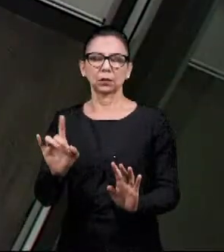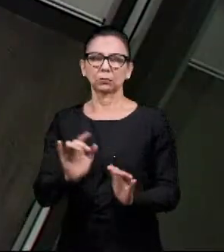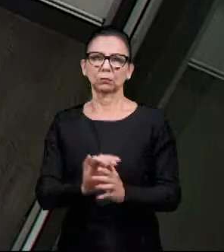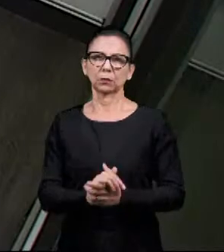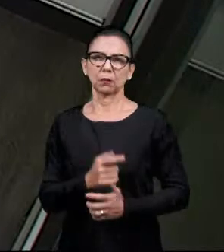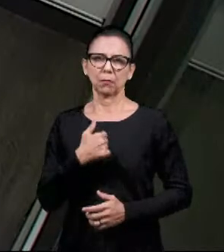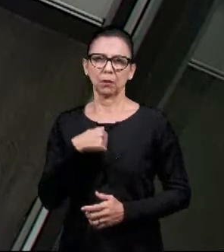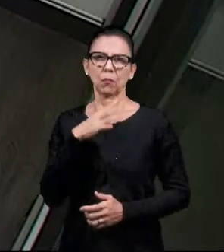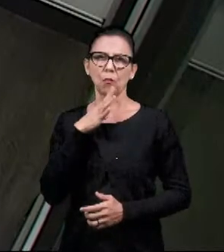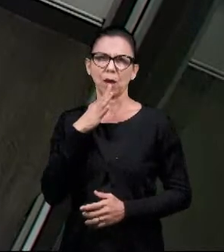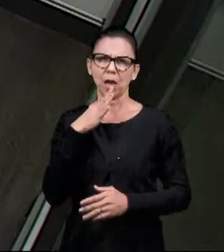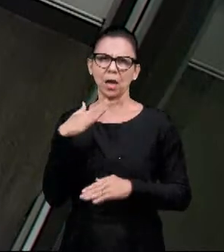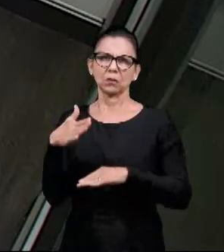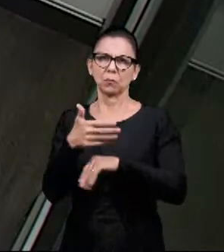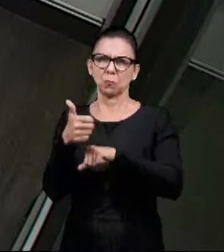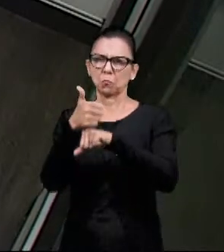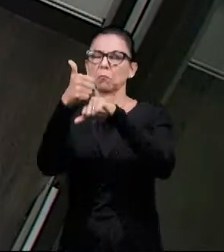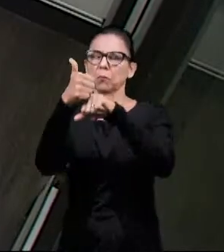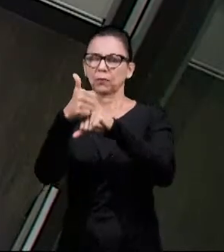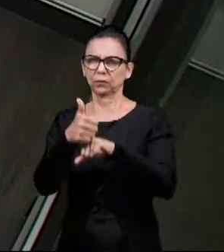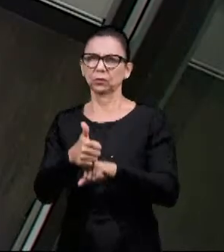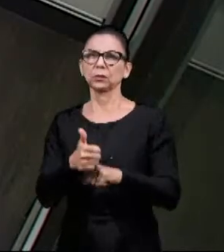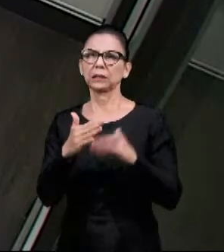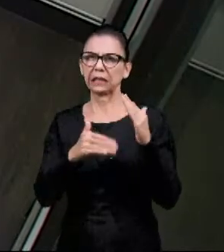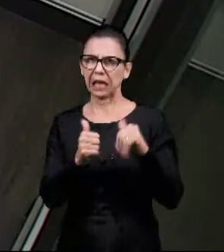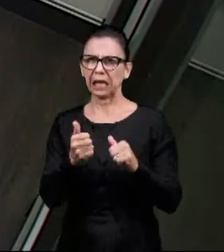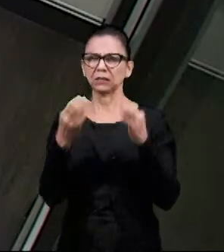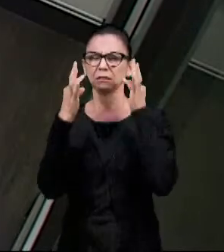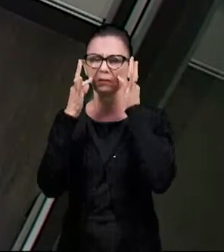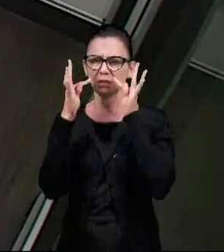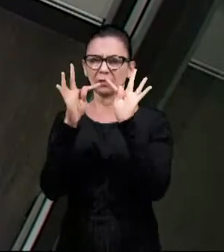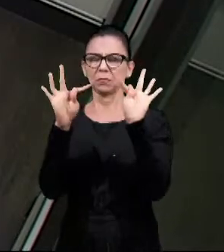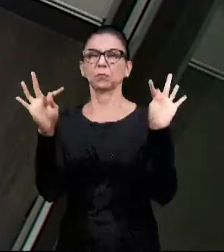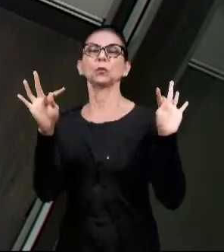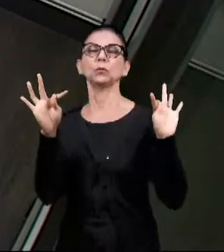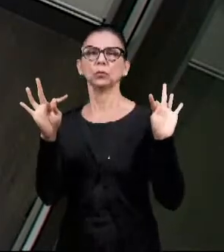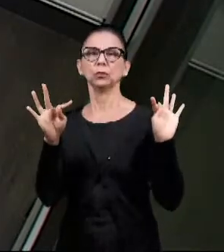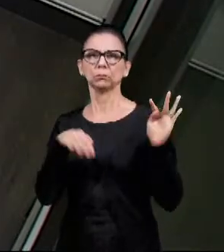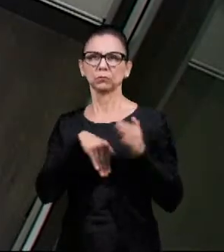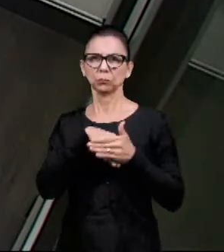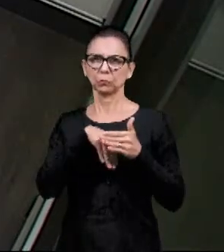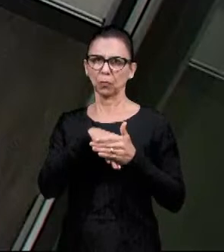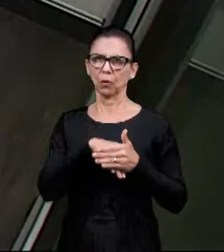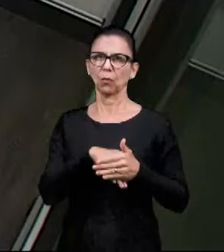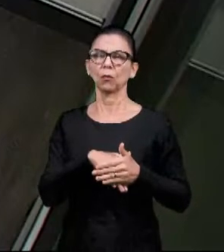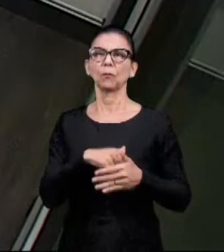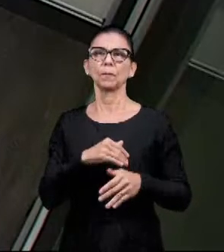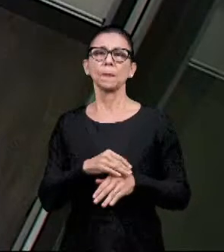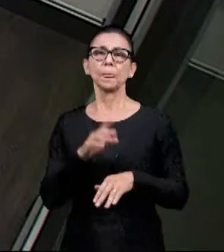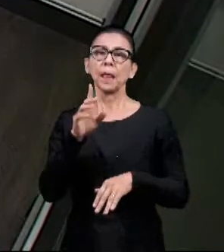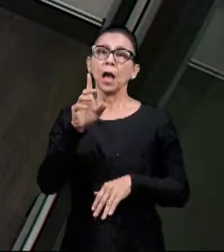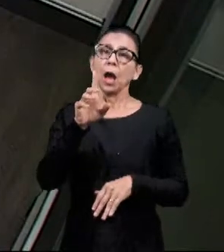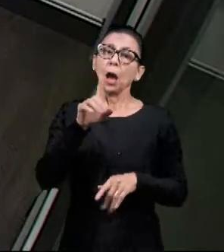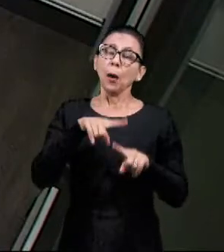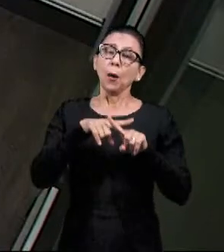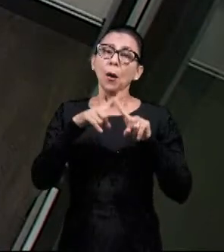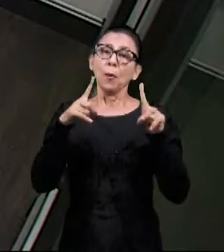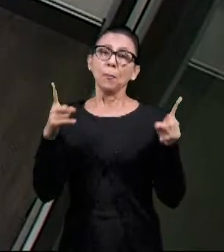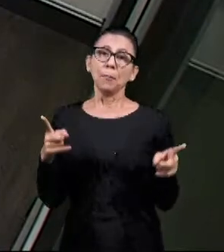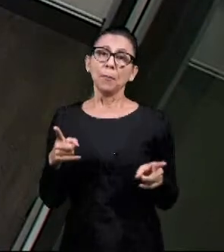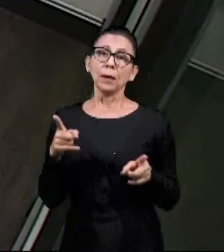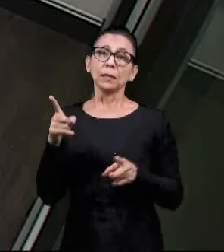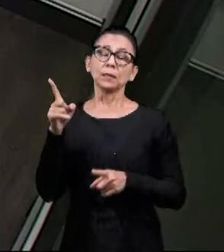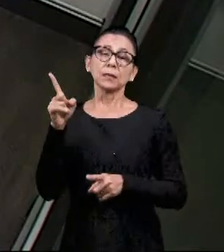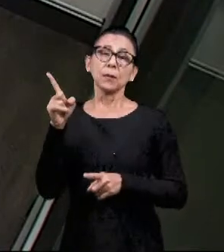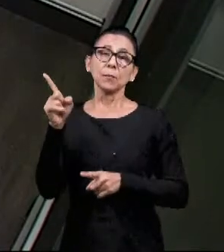Isso, vários que são servos de Deus, que dão testemunho. Mas o projeto... Você falou, é projeto, né? Plano. De Deus, entendeu?